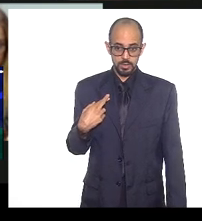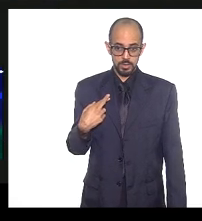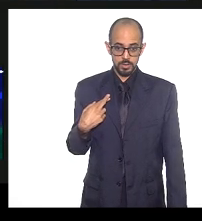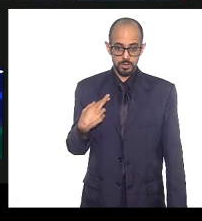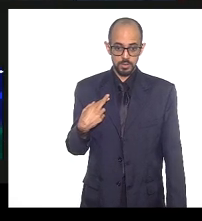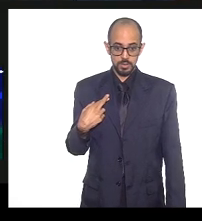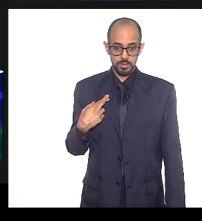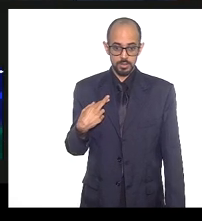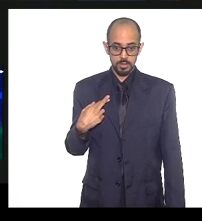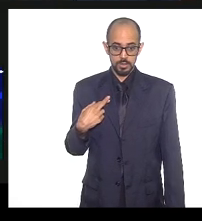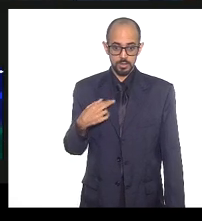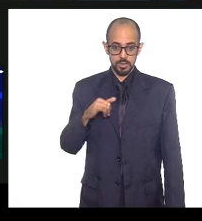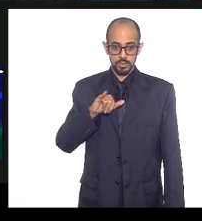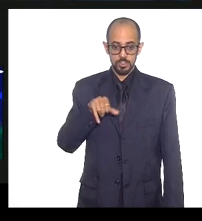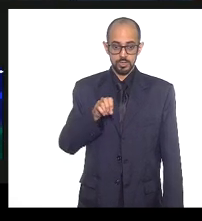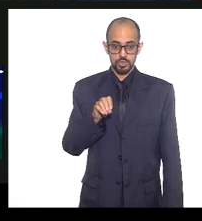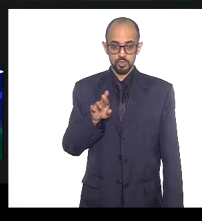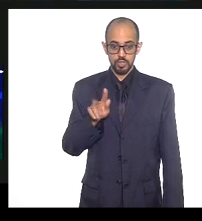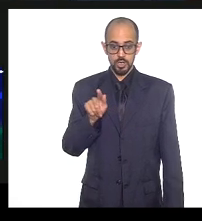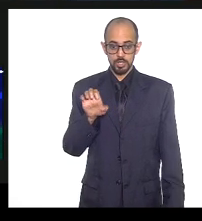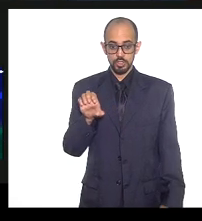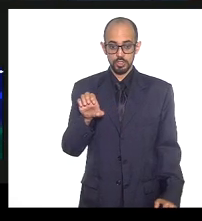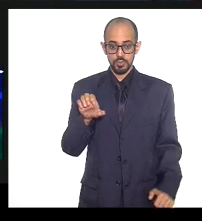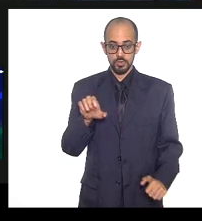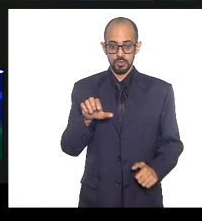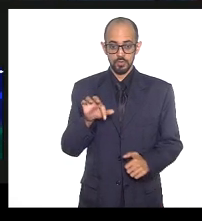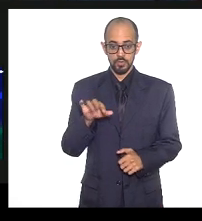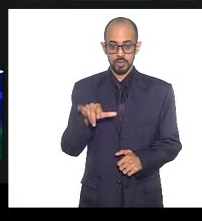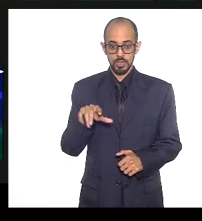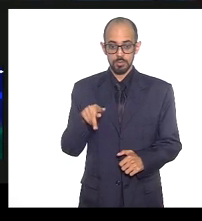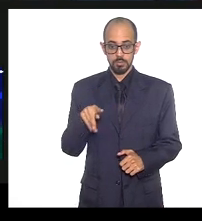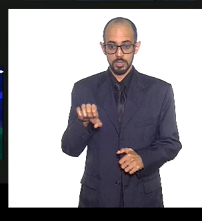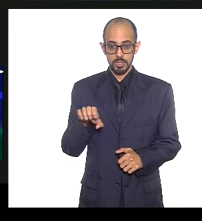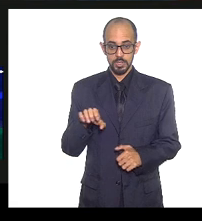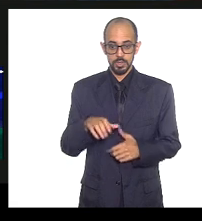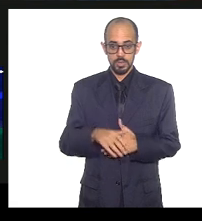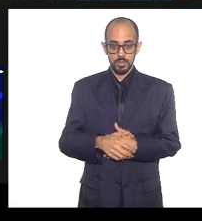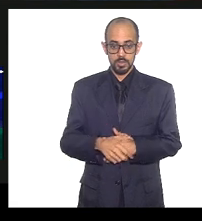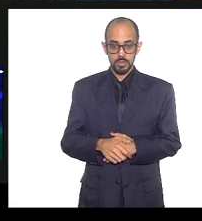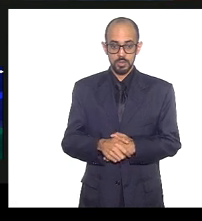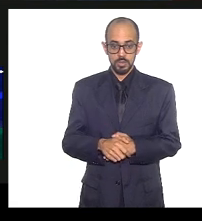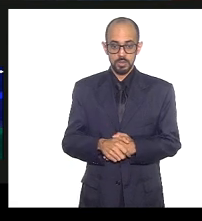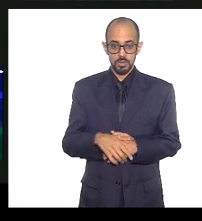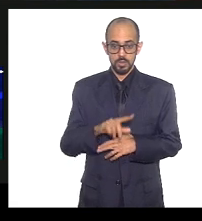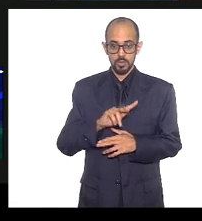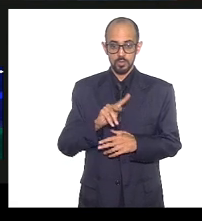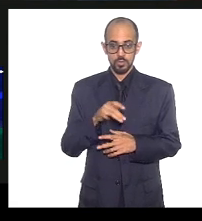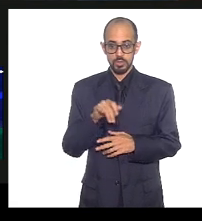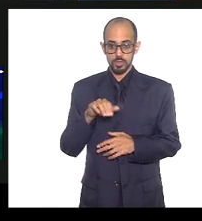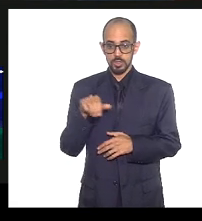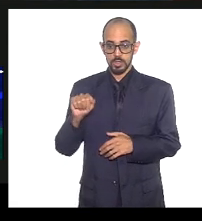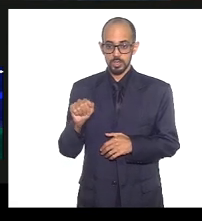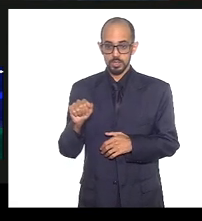Jorge Felipe, Lucinha.